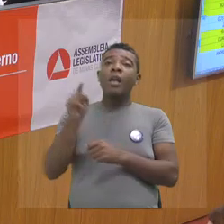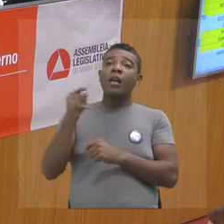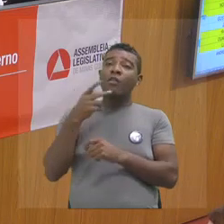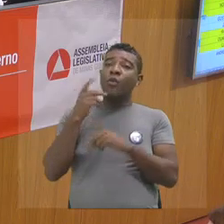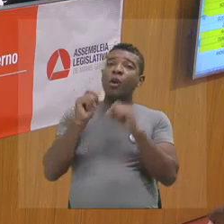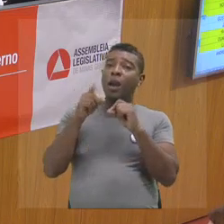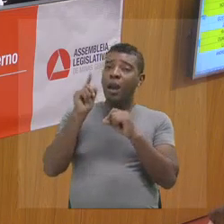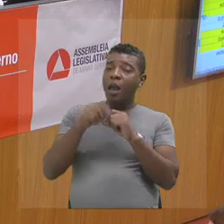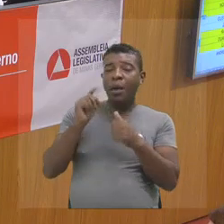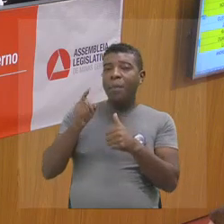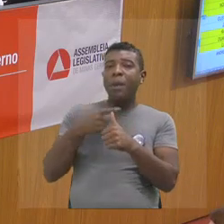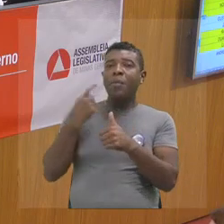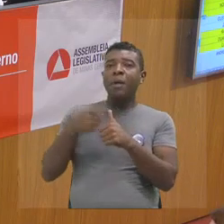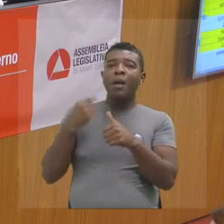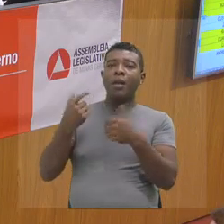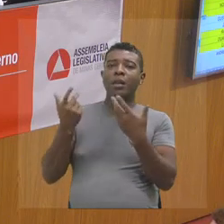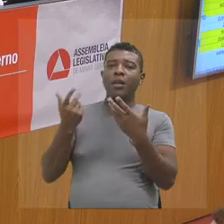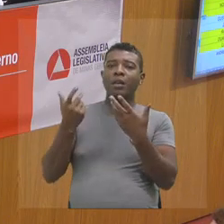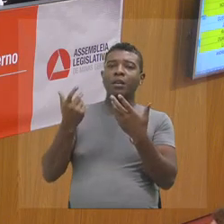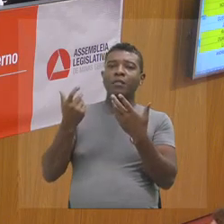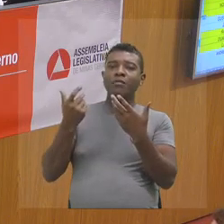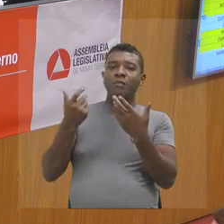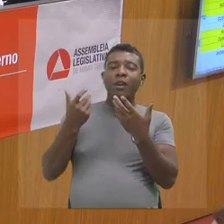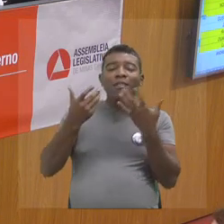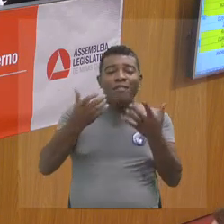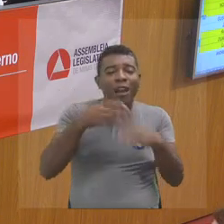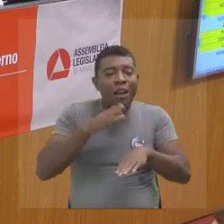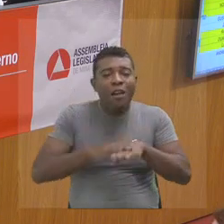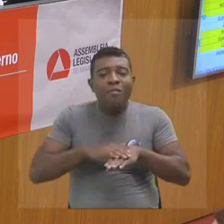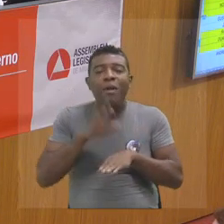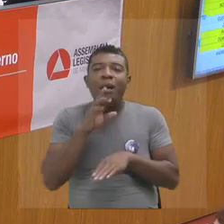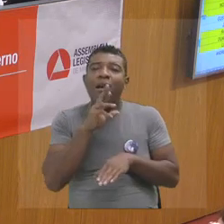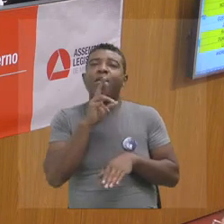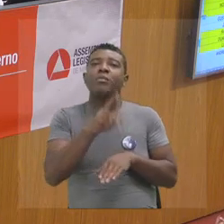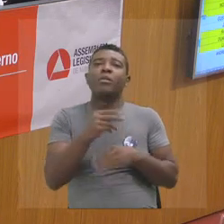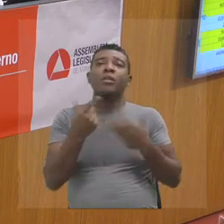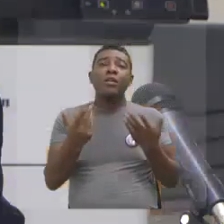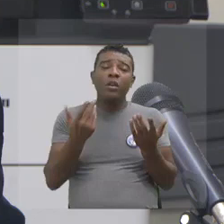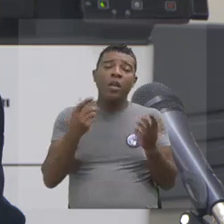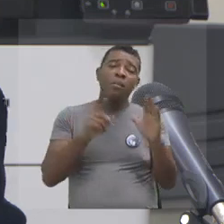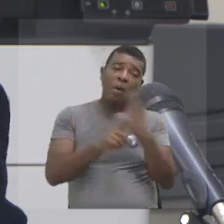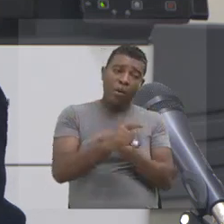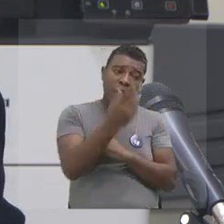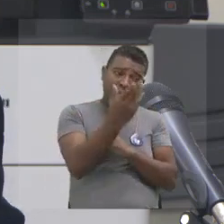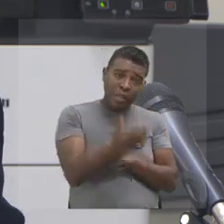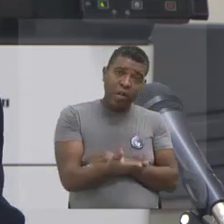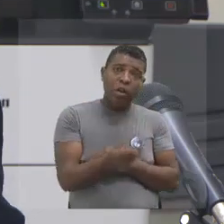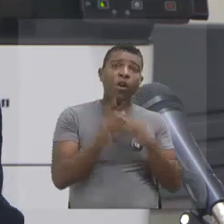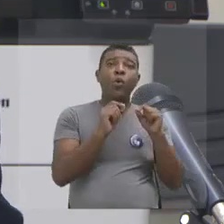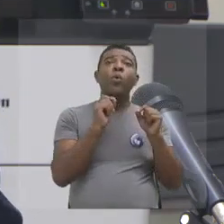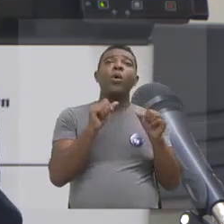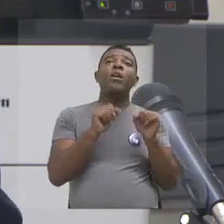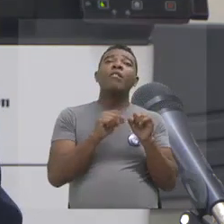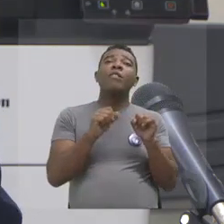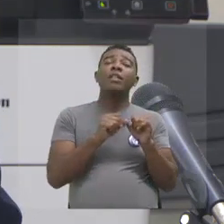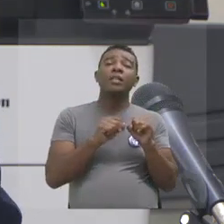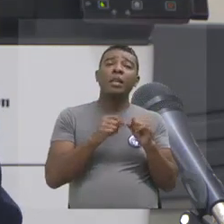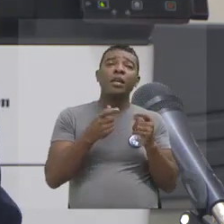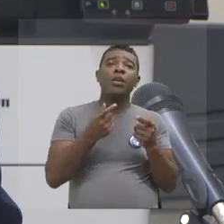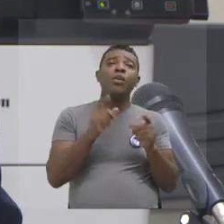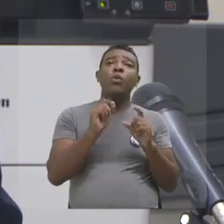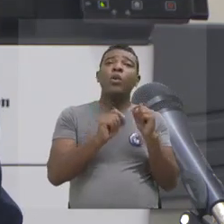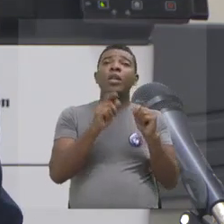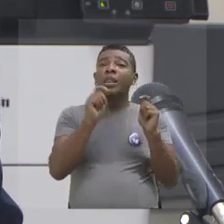mais têm o desejo da resposta então quero perguntar a senhora o que fazer o que que nós podemos